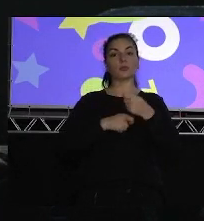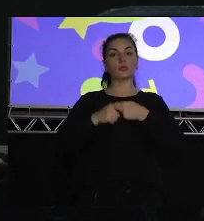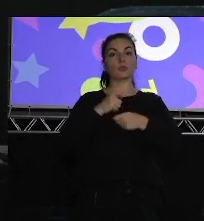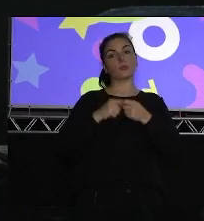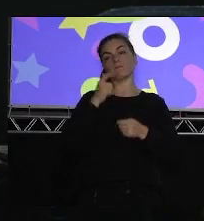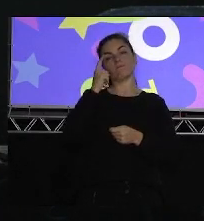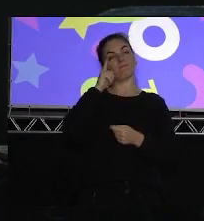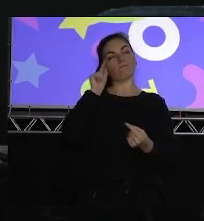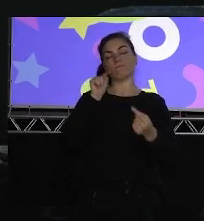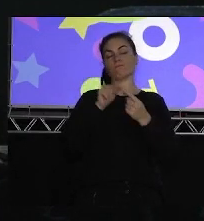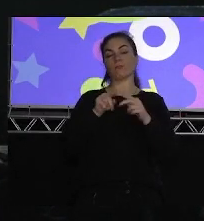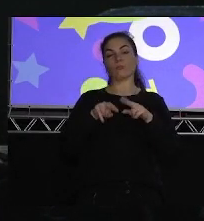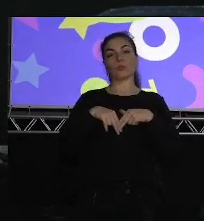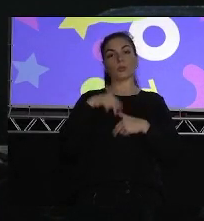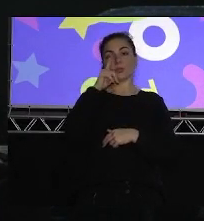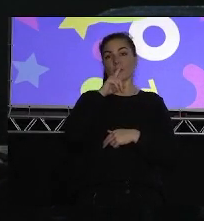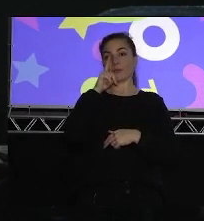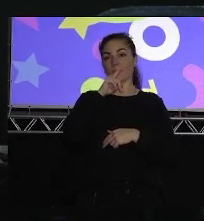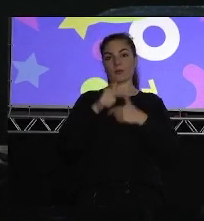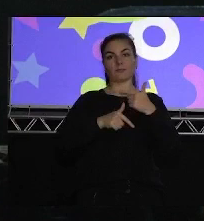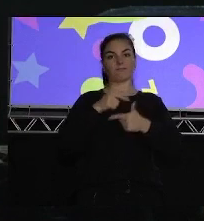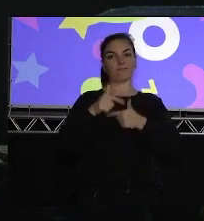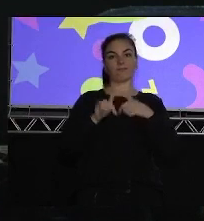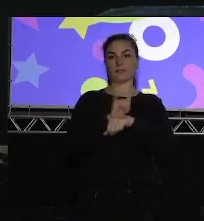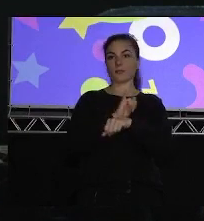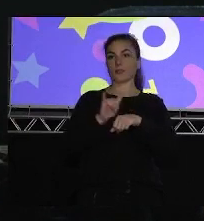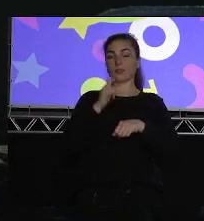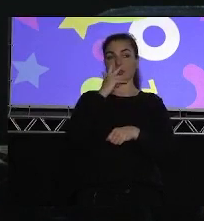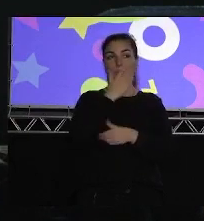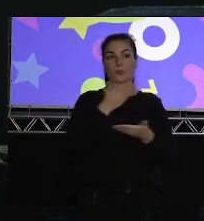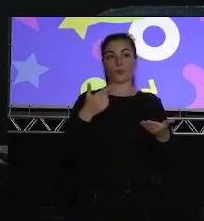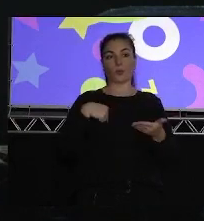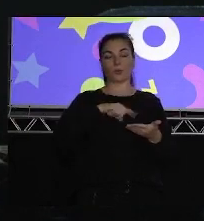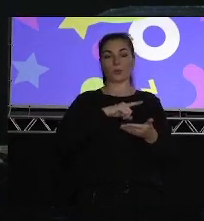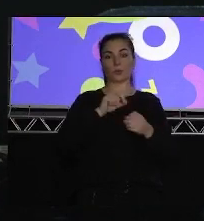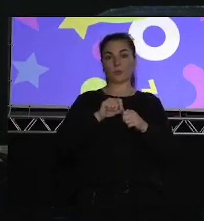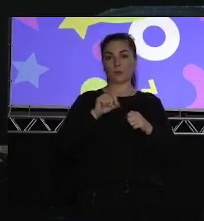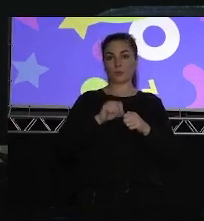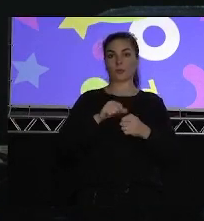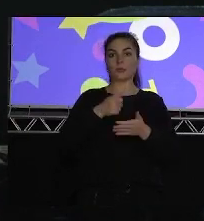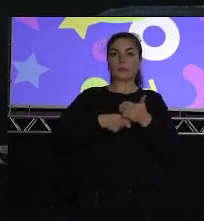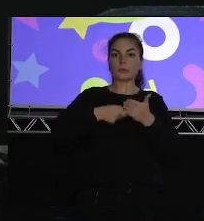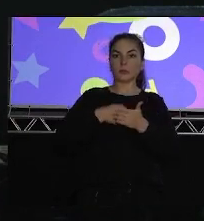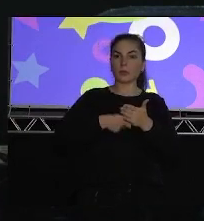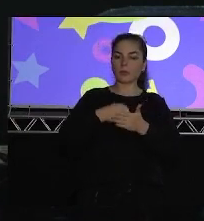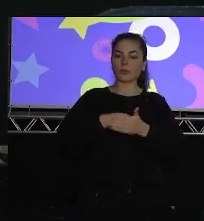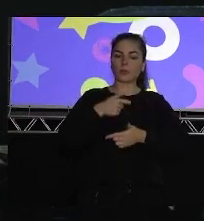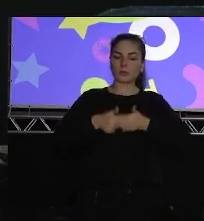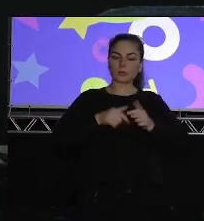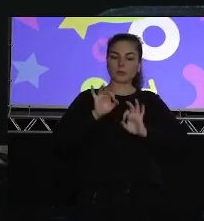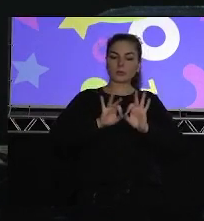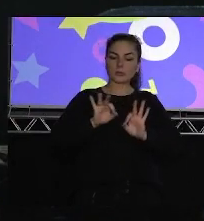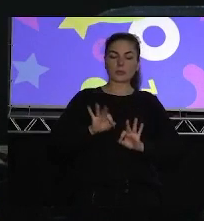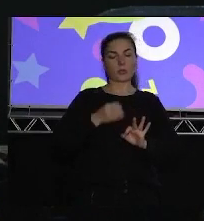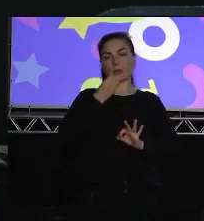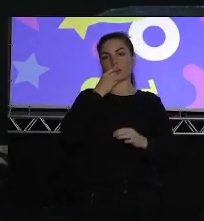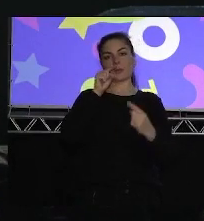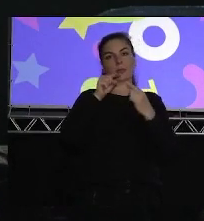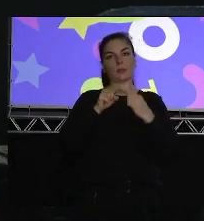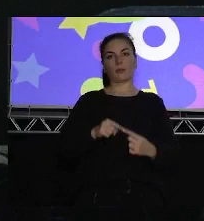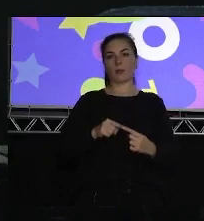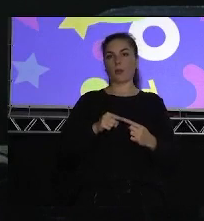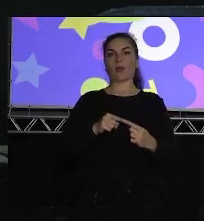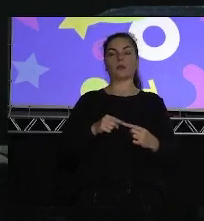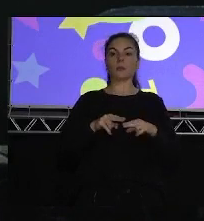atingidas por falha na execução estratégica. É justamente o que a gente faz aí. A gente está lá tentando executar algo que não está bem alinhado. E aí a